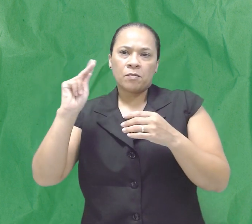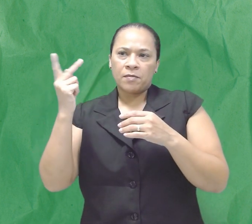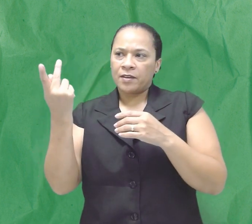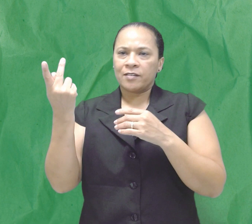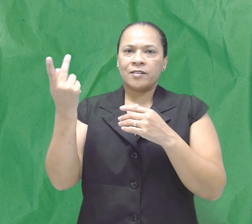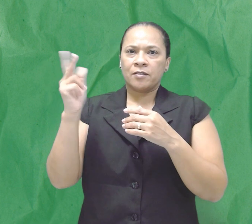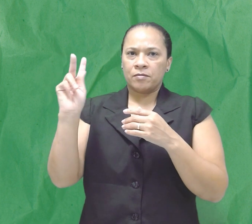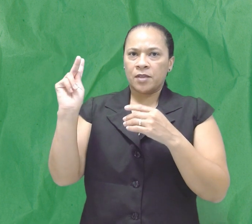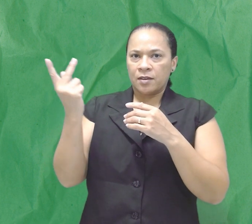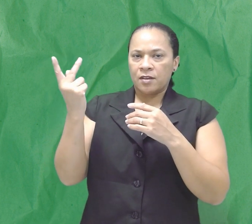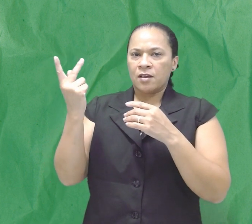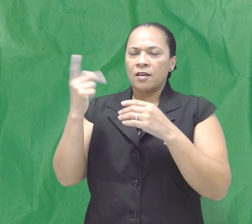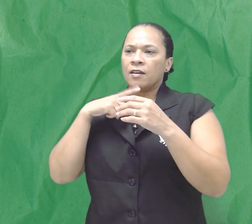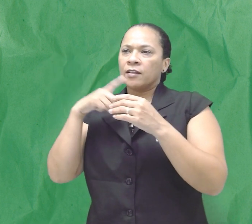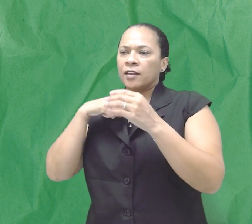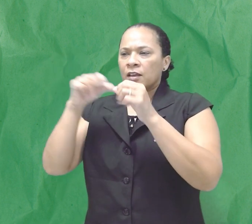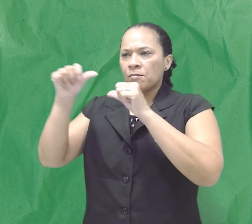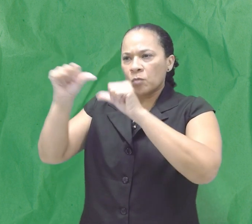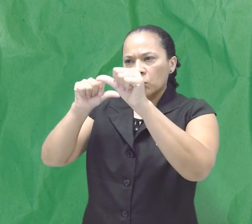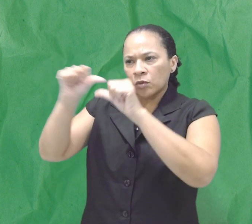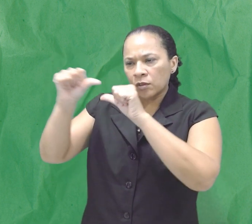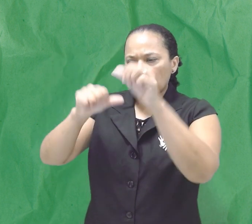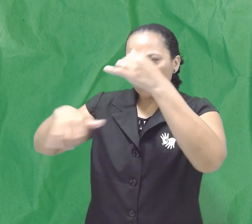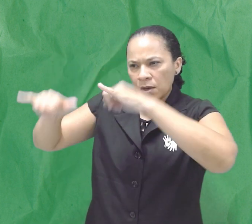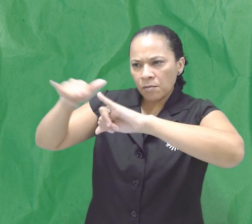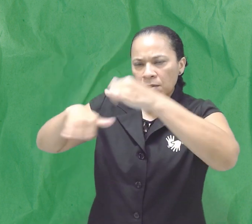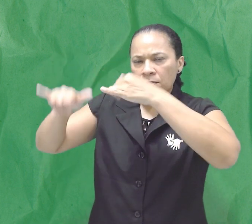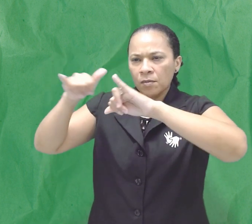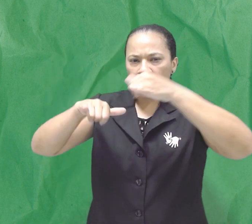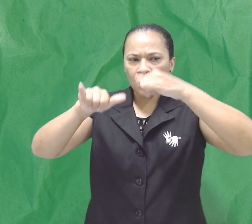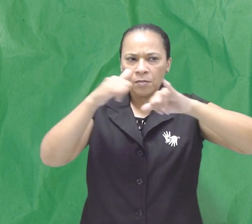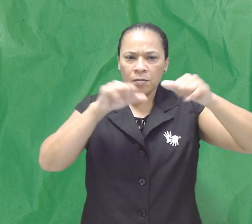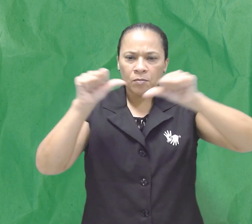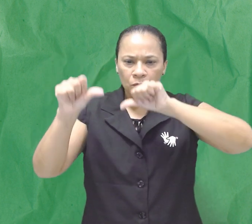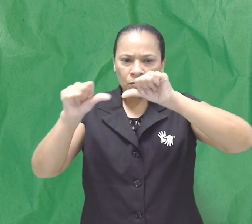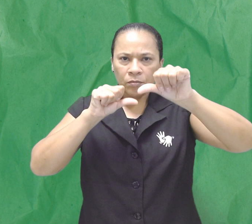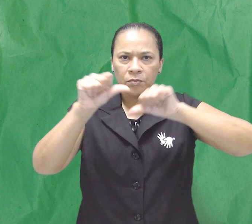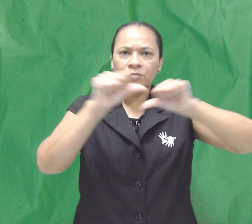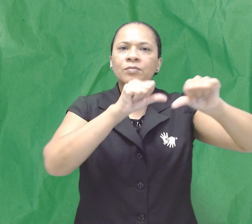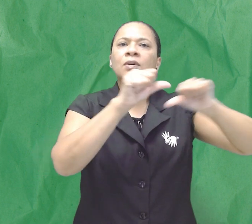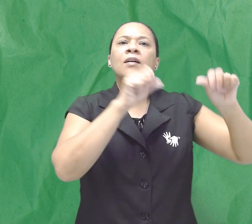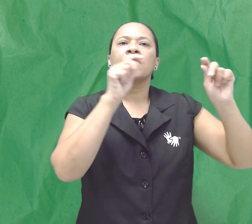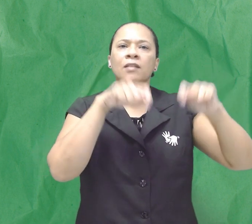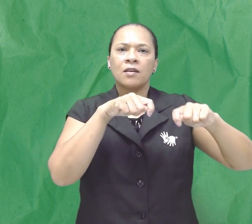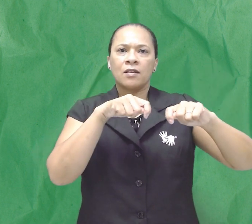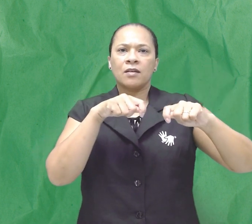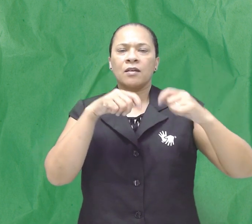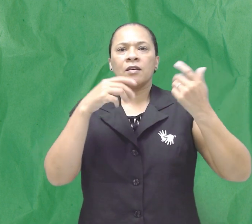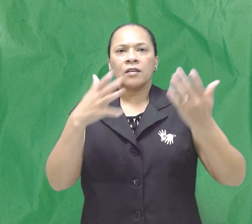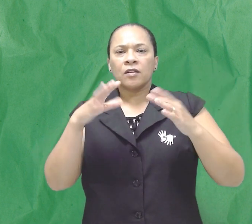ter várias influências em comportamentos de reações, em sistemas biológicos, então a influência do pH ele é